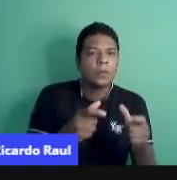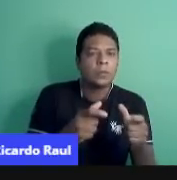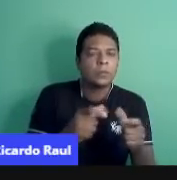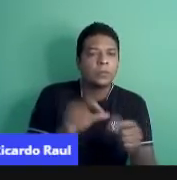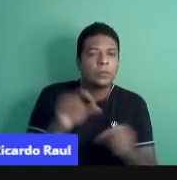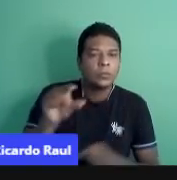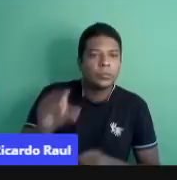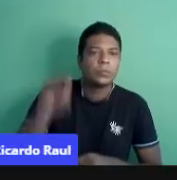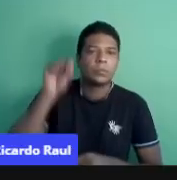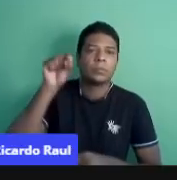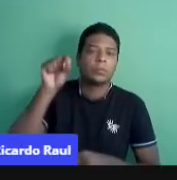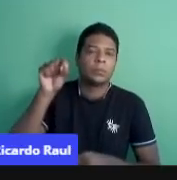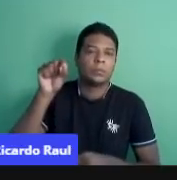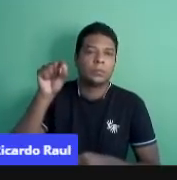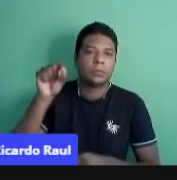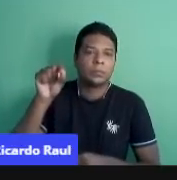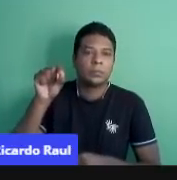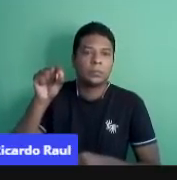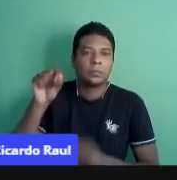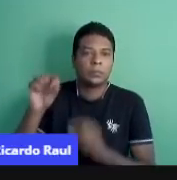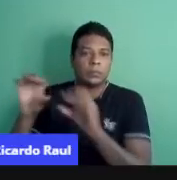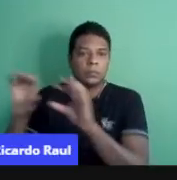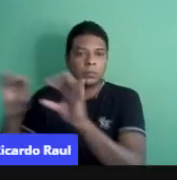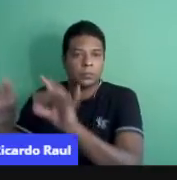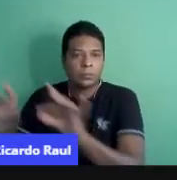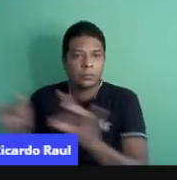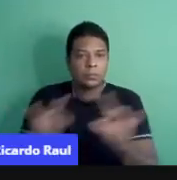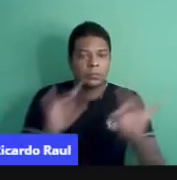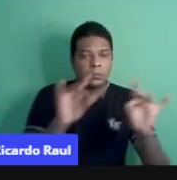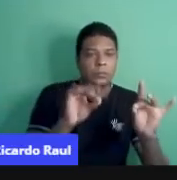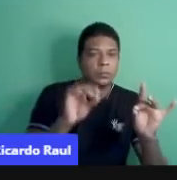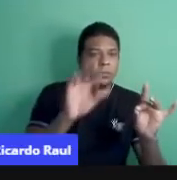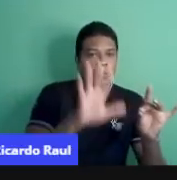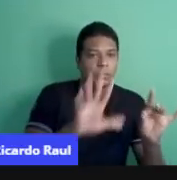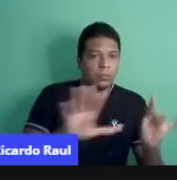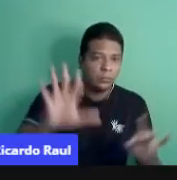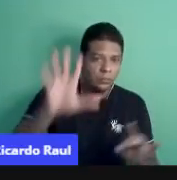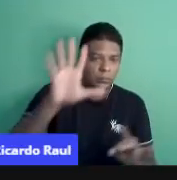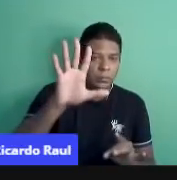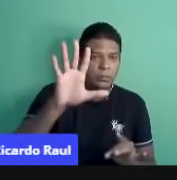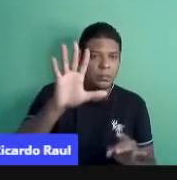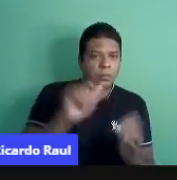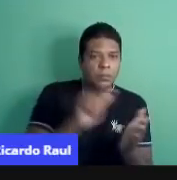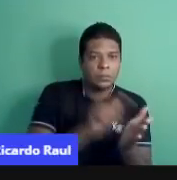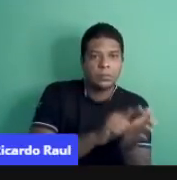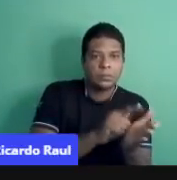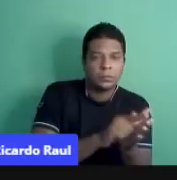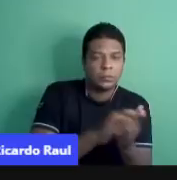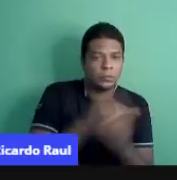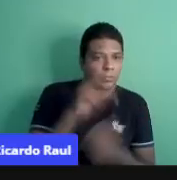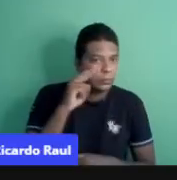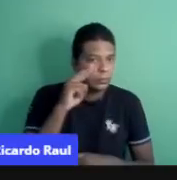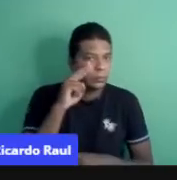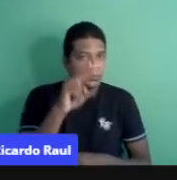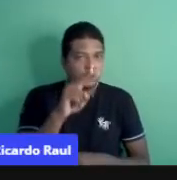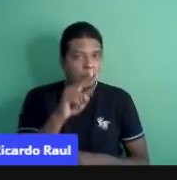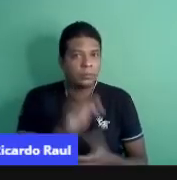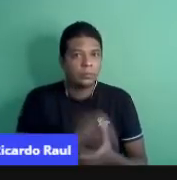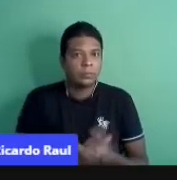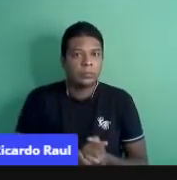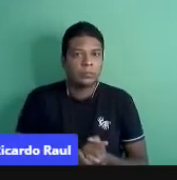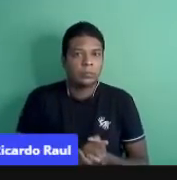retirada, e ela foi retirada de documentos nacionais, então a gente pode observar que ela vem ali